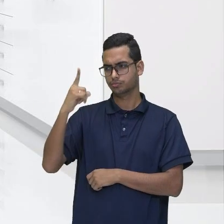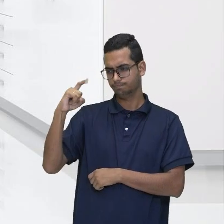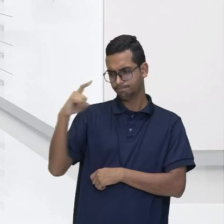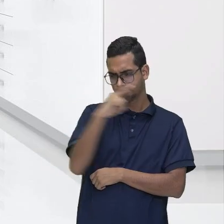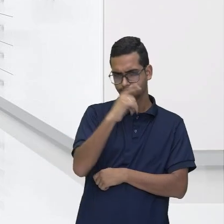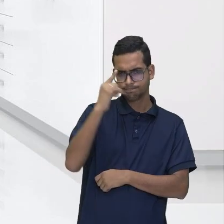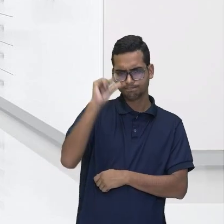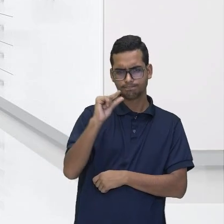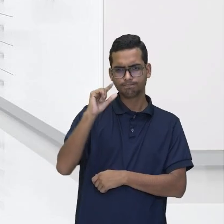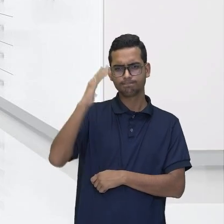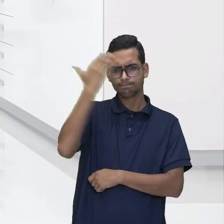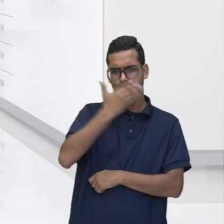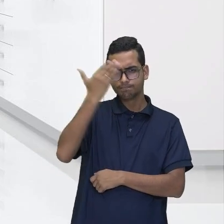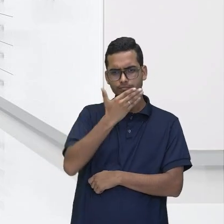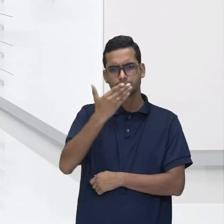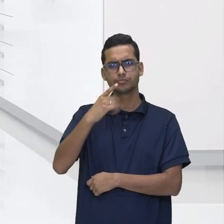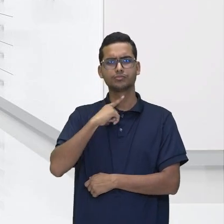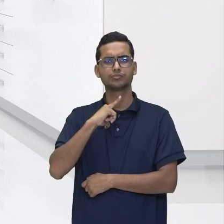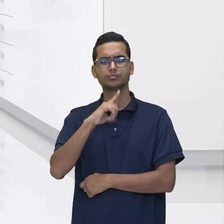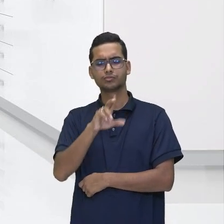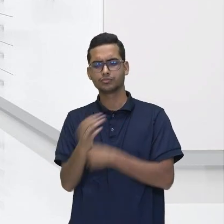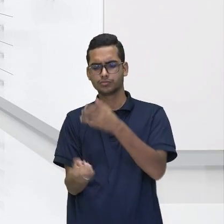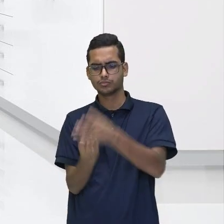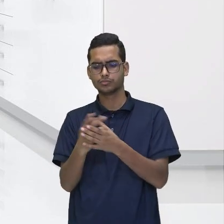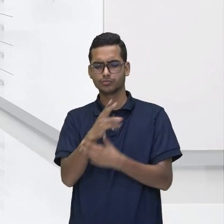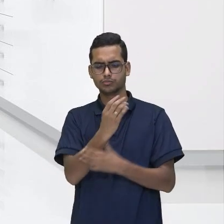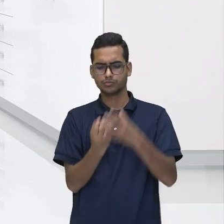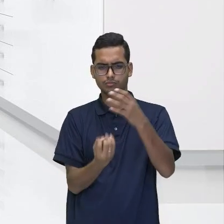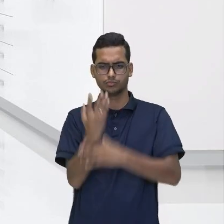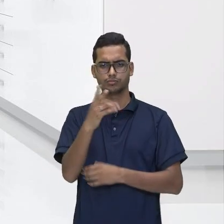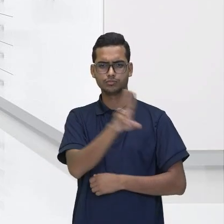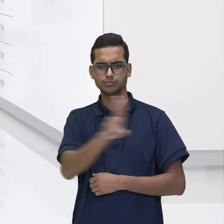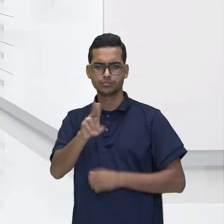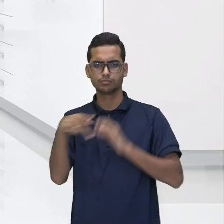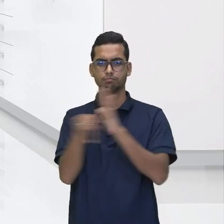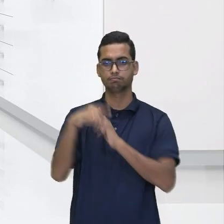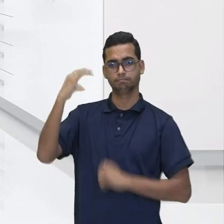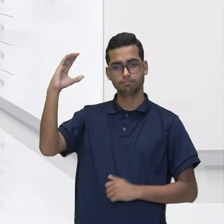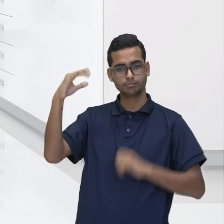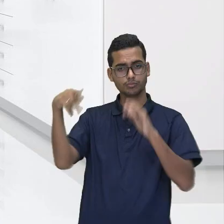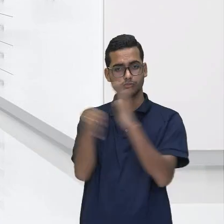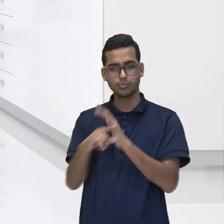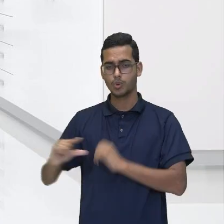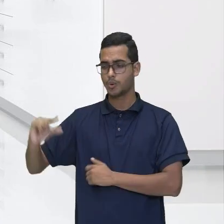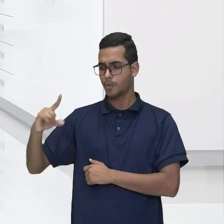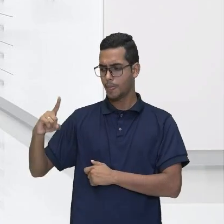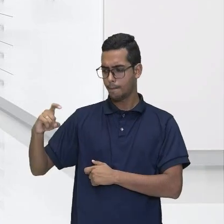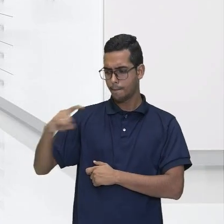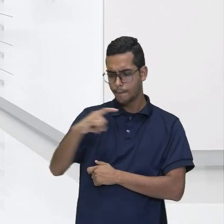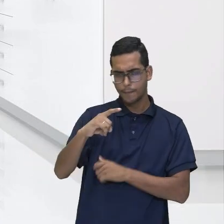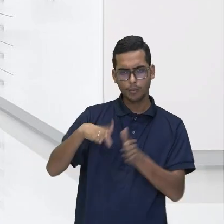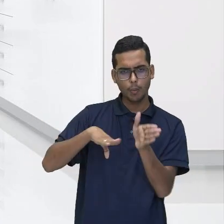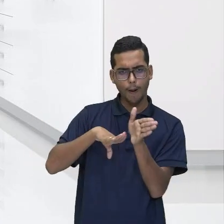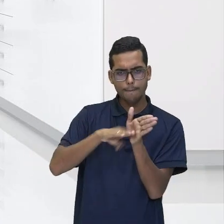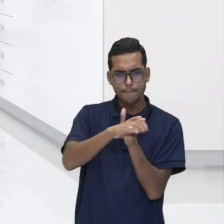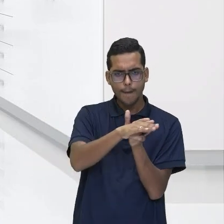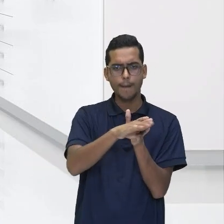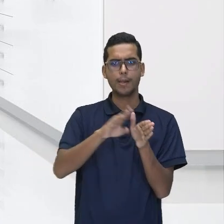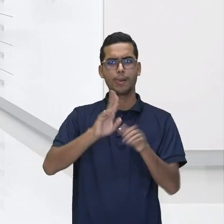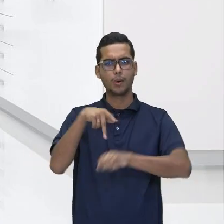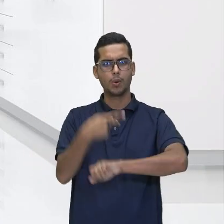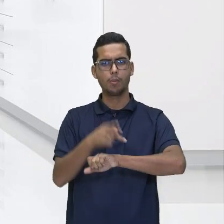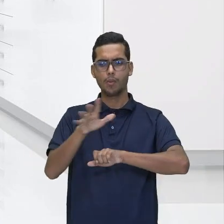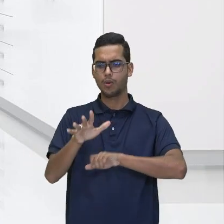micro-organismo, ele forma o nome científico dessa bactéria que, nesta doença aí que eu estou citando, causa